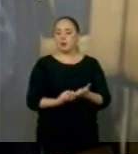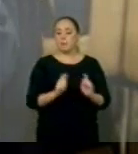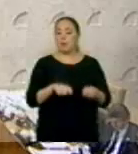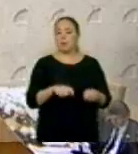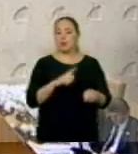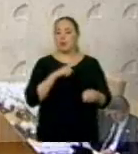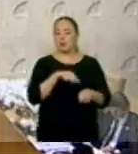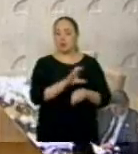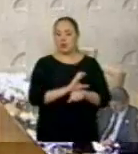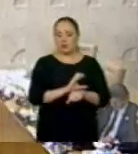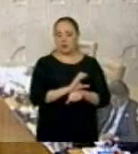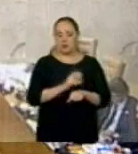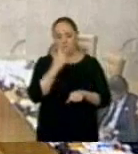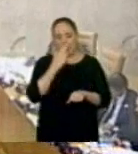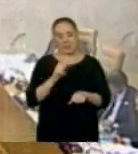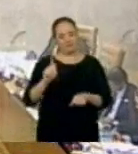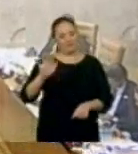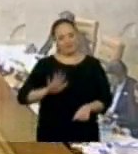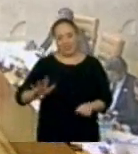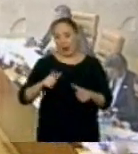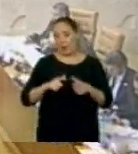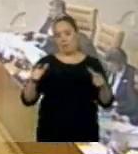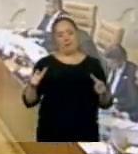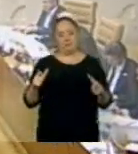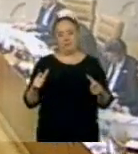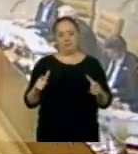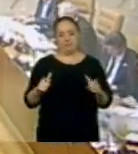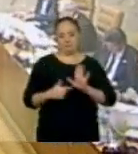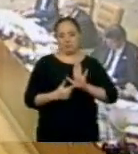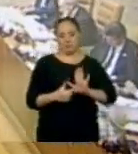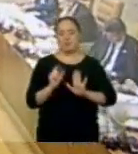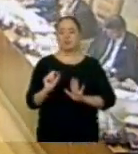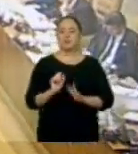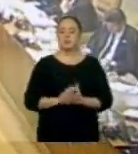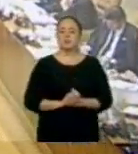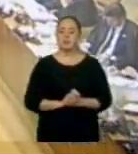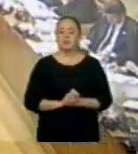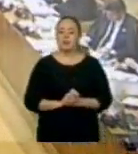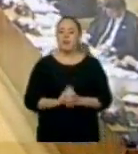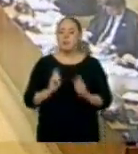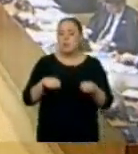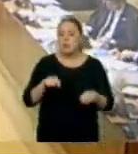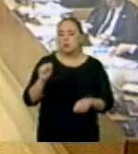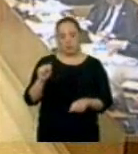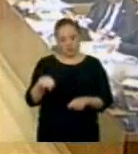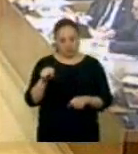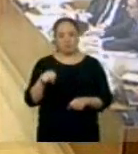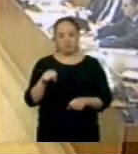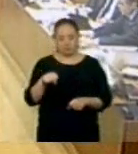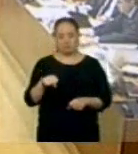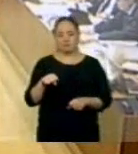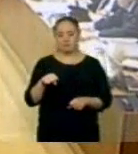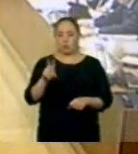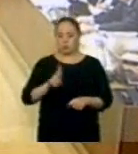da Constituição me parece muito mais ampla, no sentido de que é possível, sim, a aplicação